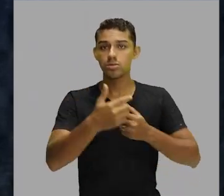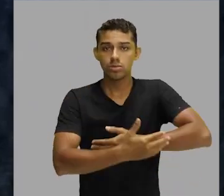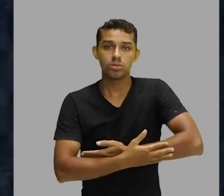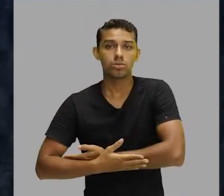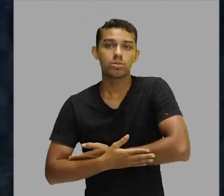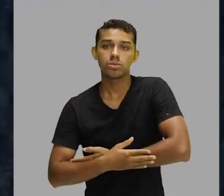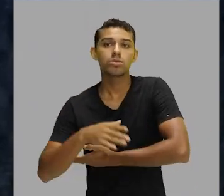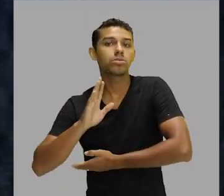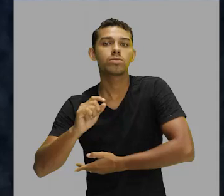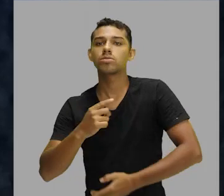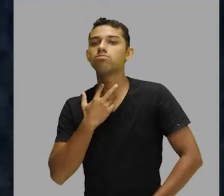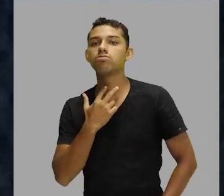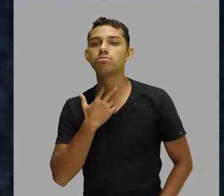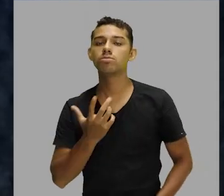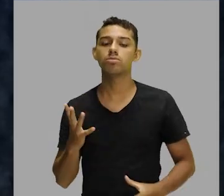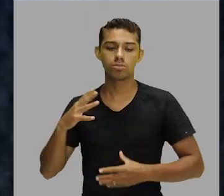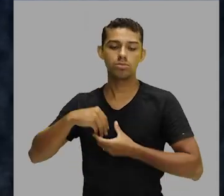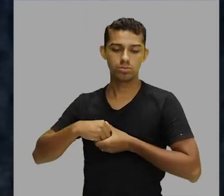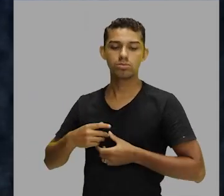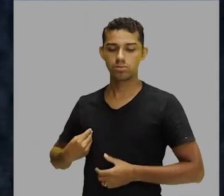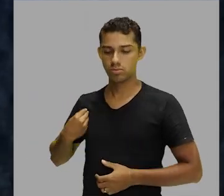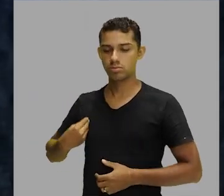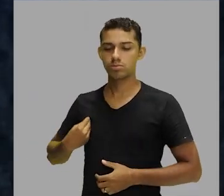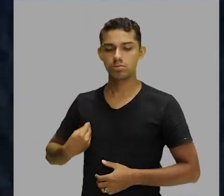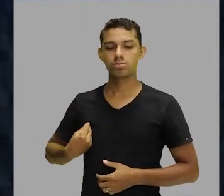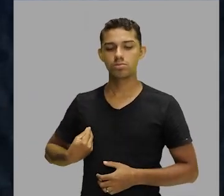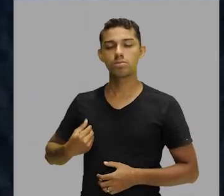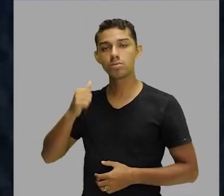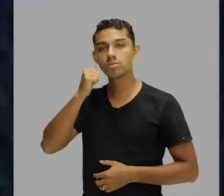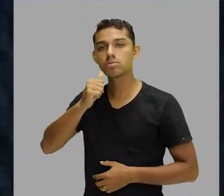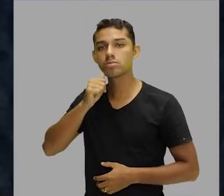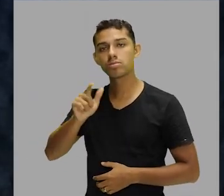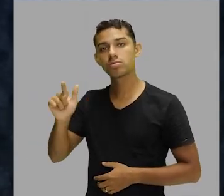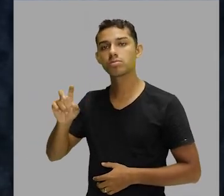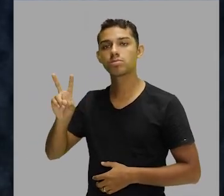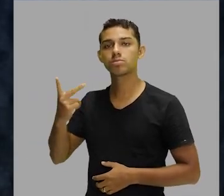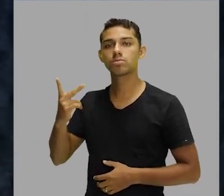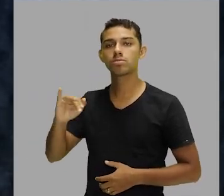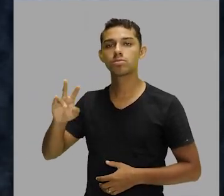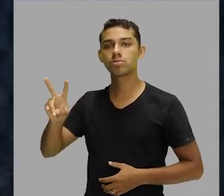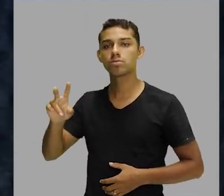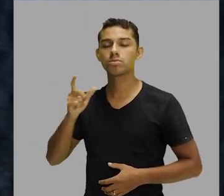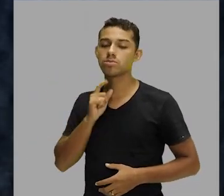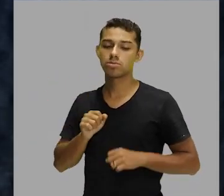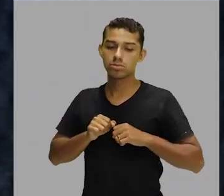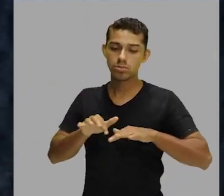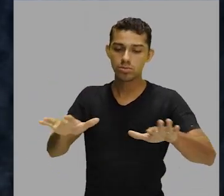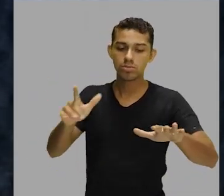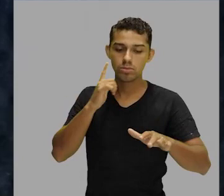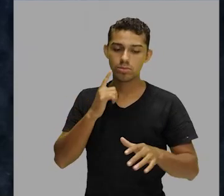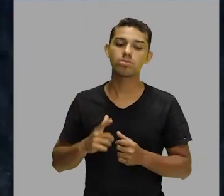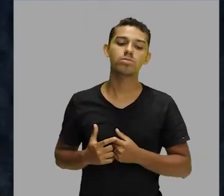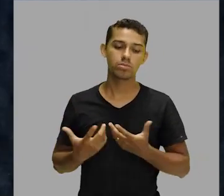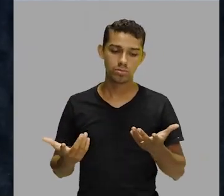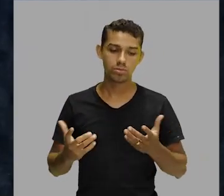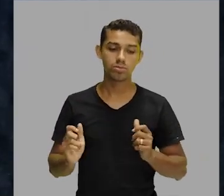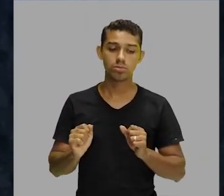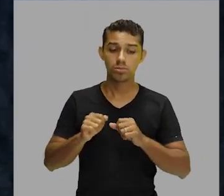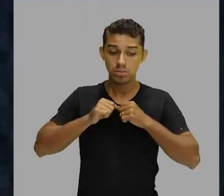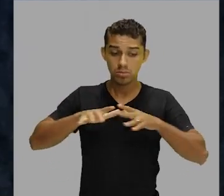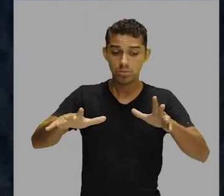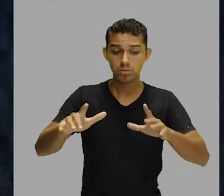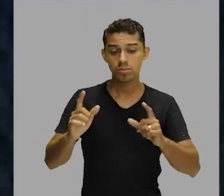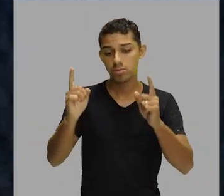ele pode estar presente, vai estar presente ali no leite materno. Tá? A forma de transmissão é por meio de relações sexuais